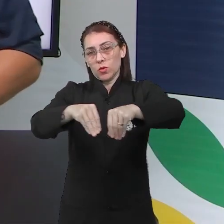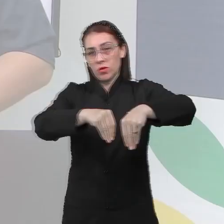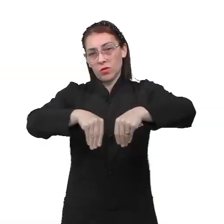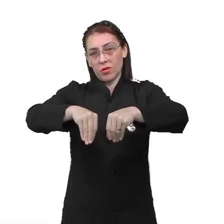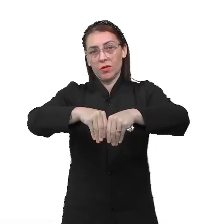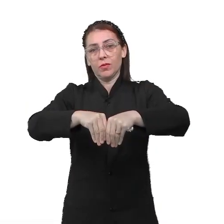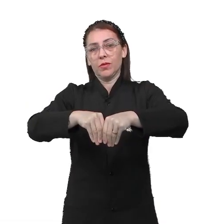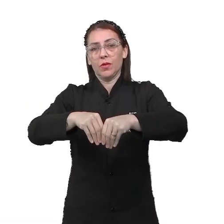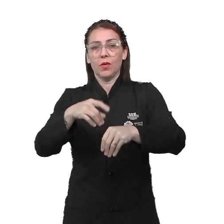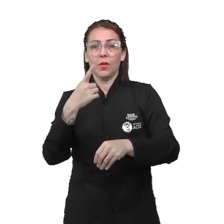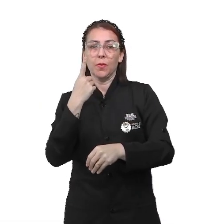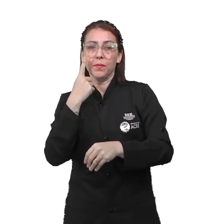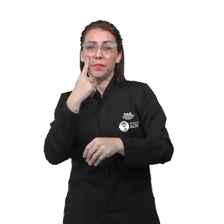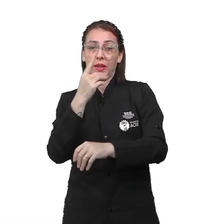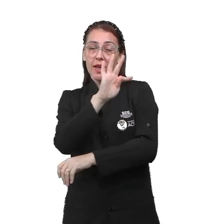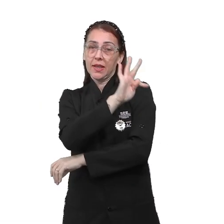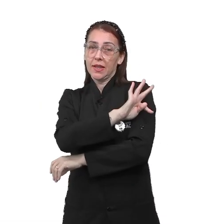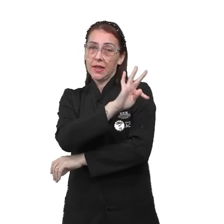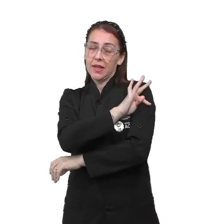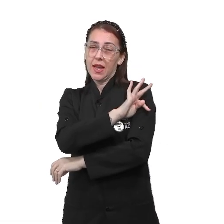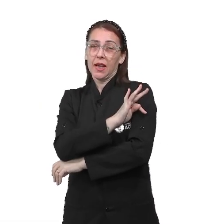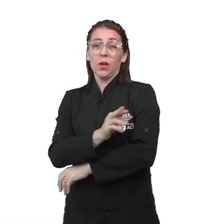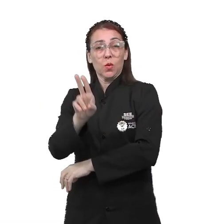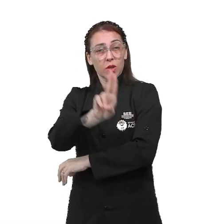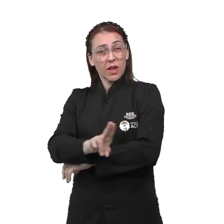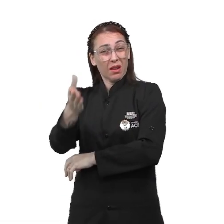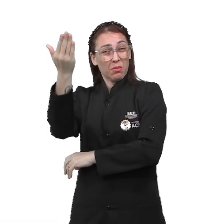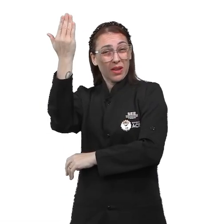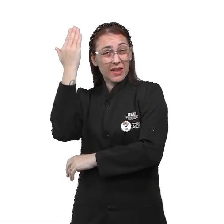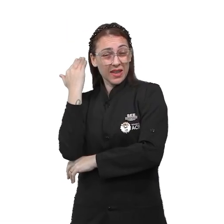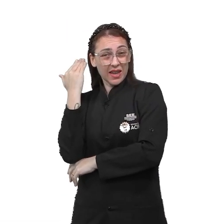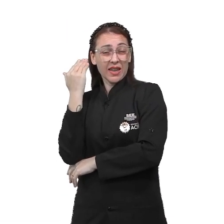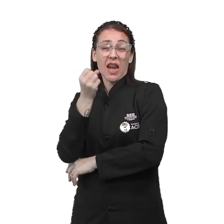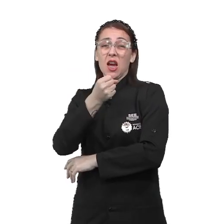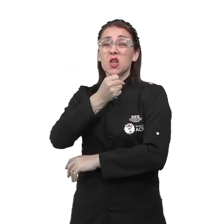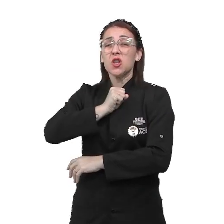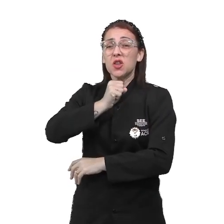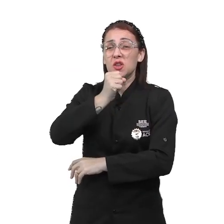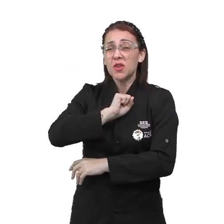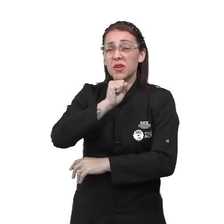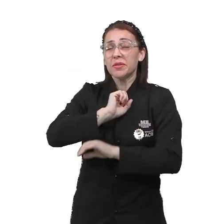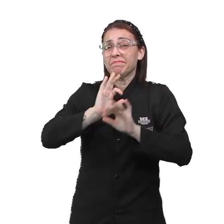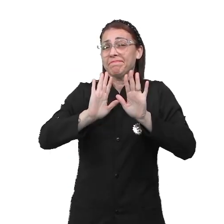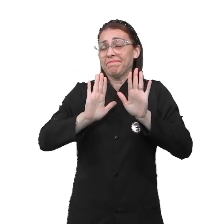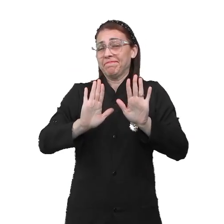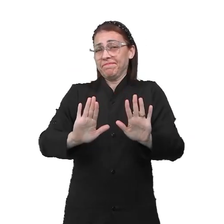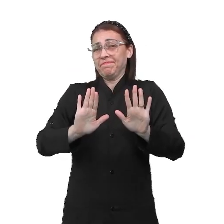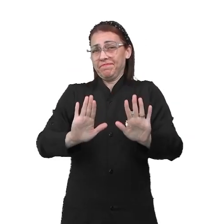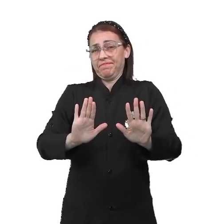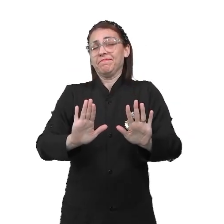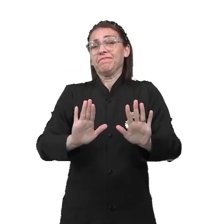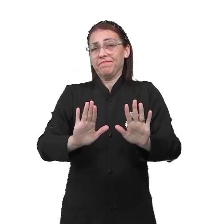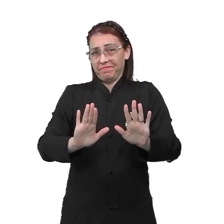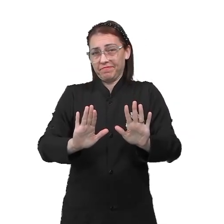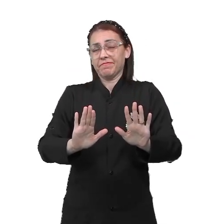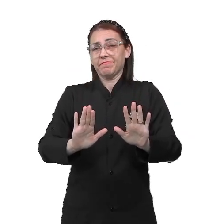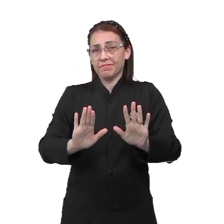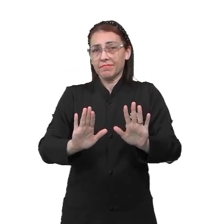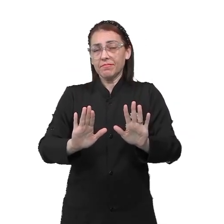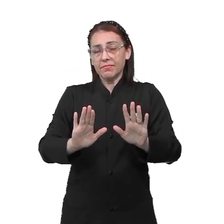só, as técnicas utilizadas na época, elas eram extremamente